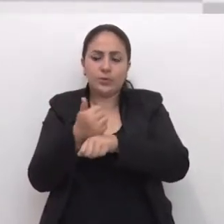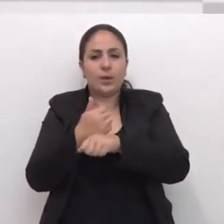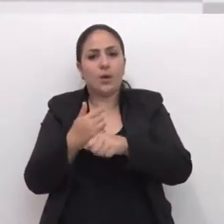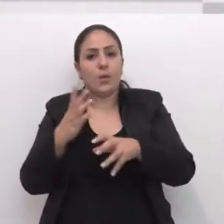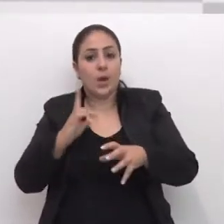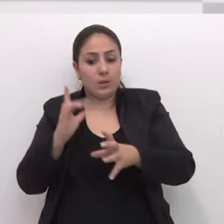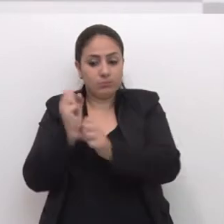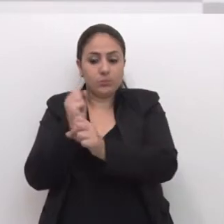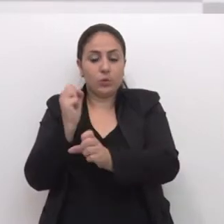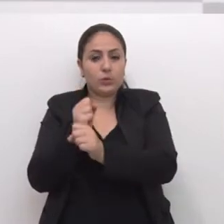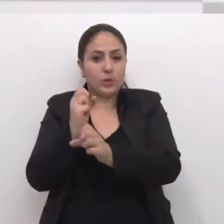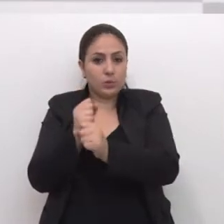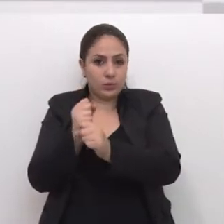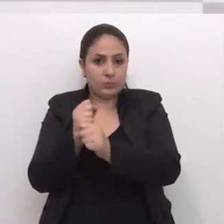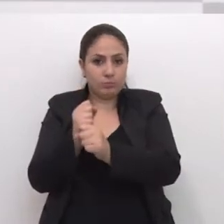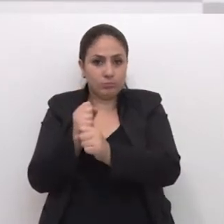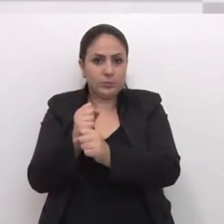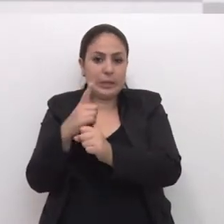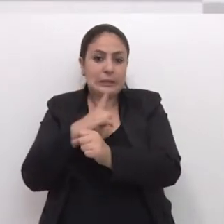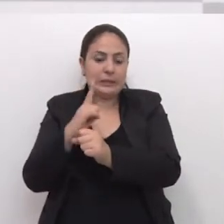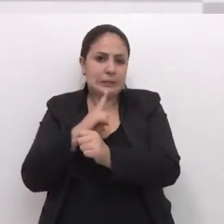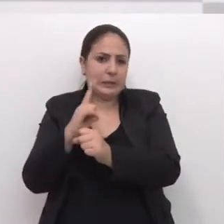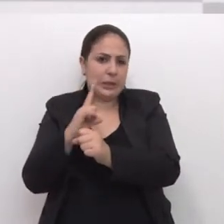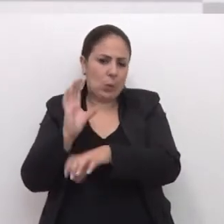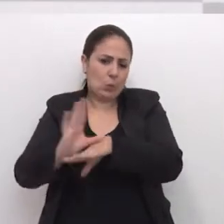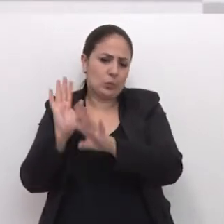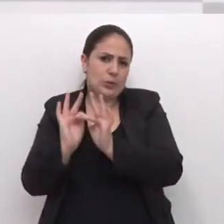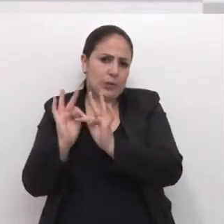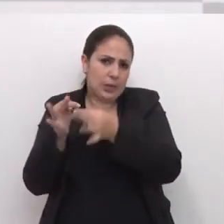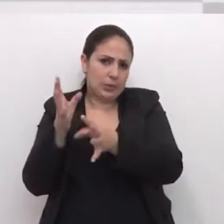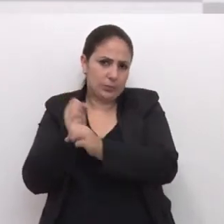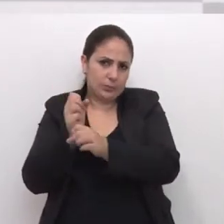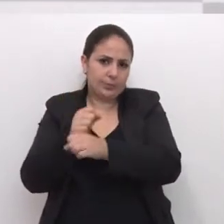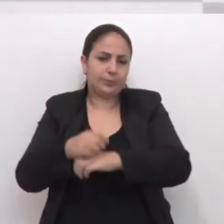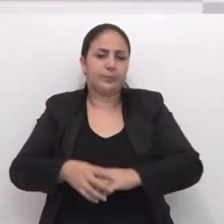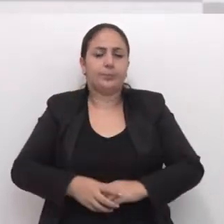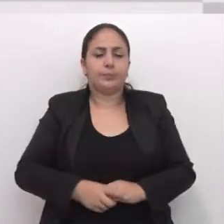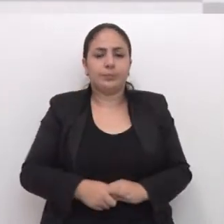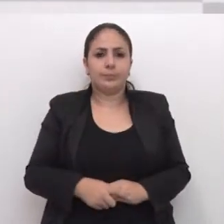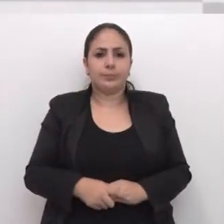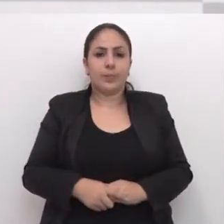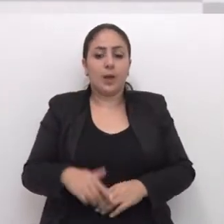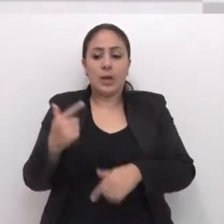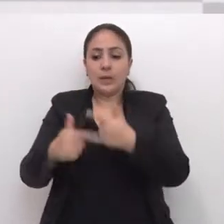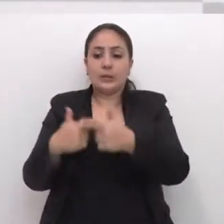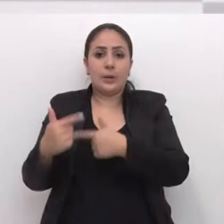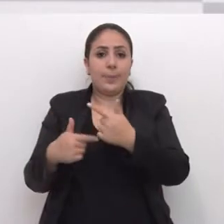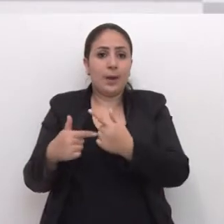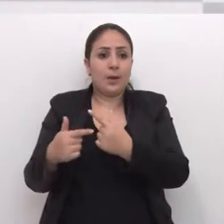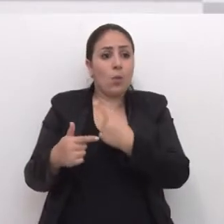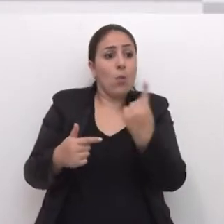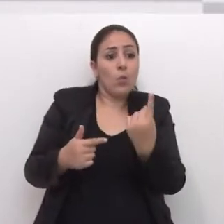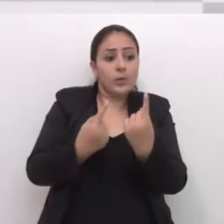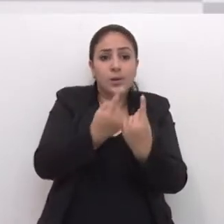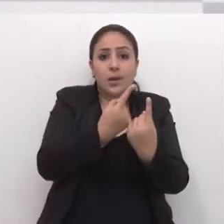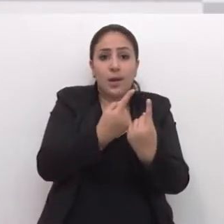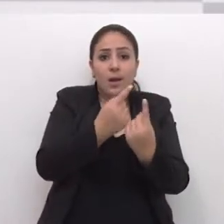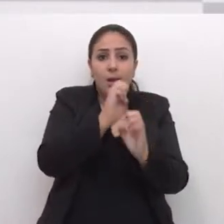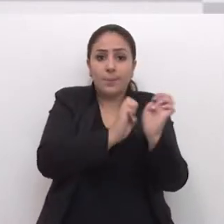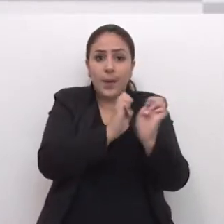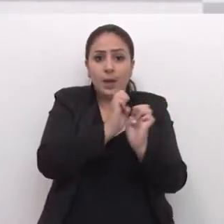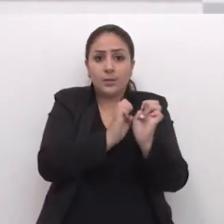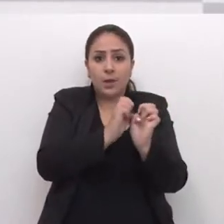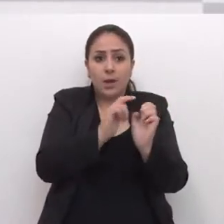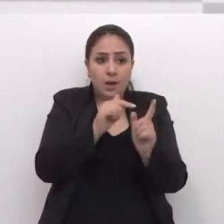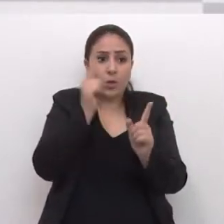que é contabilista, né, tem um curso técnico em contabilidade, e trabalha para uma única empresa. Ele